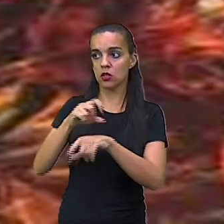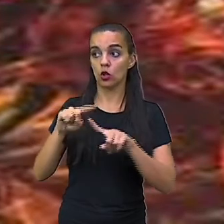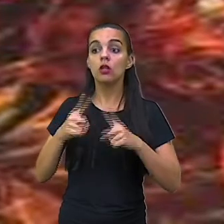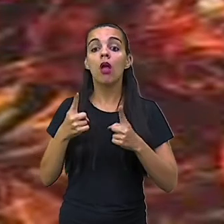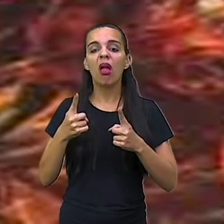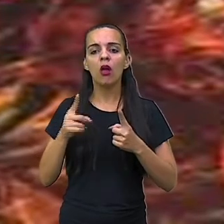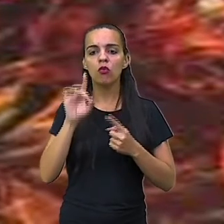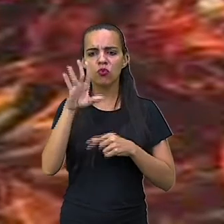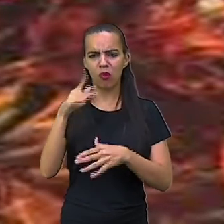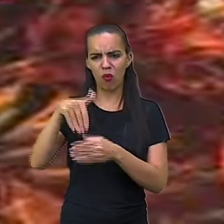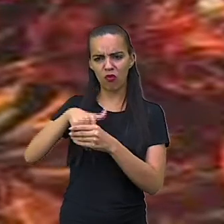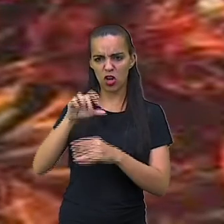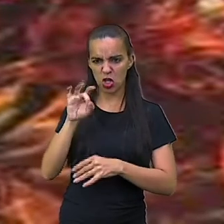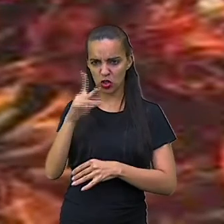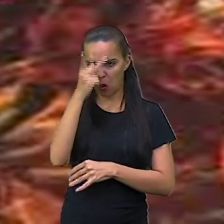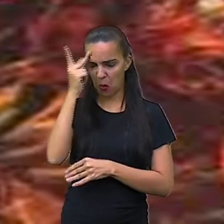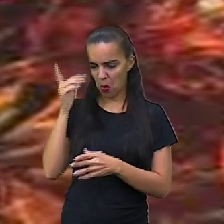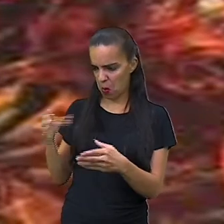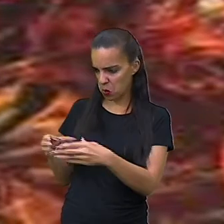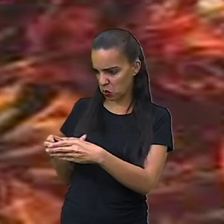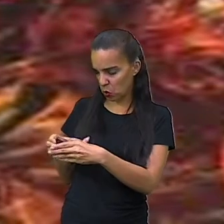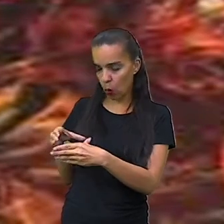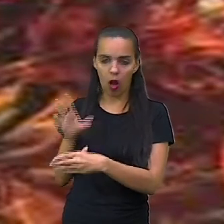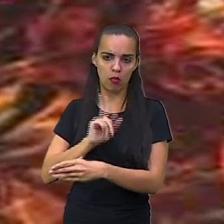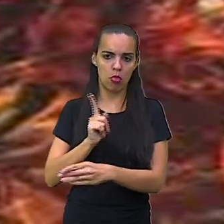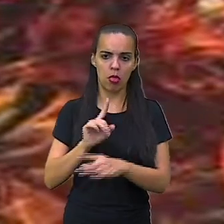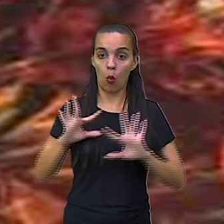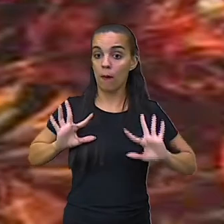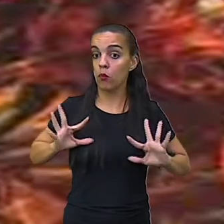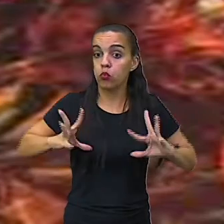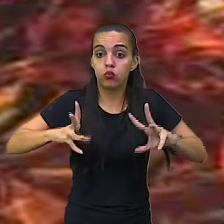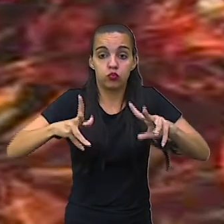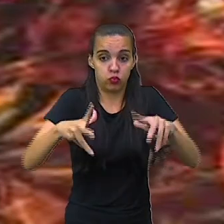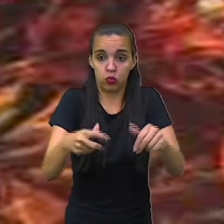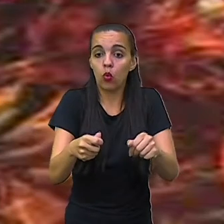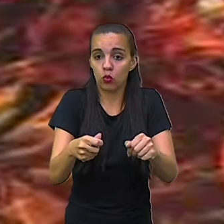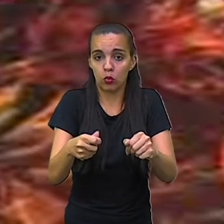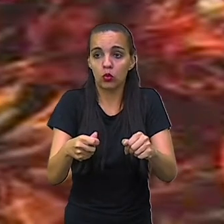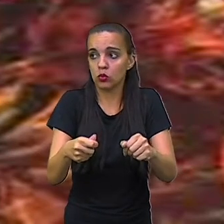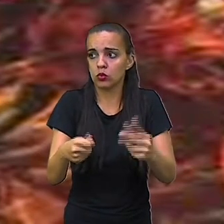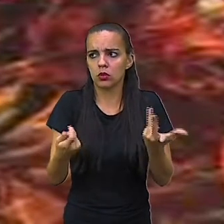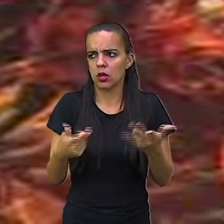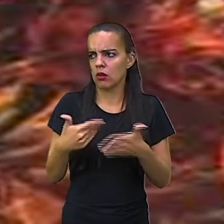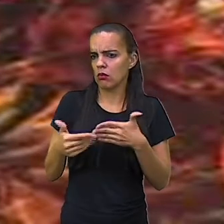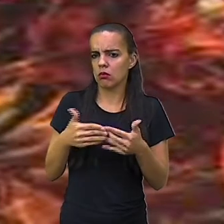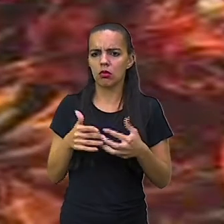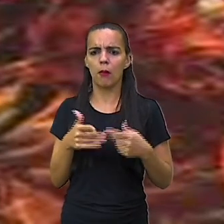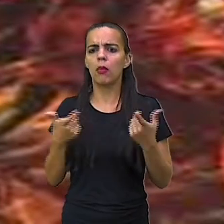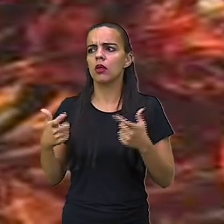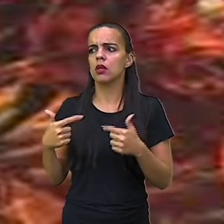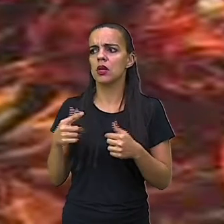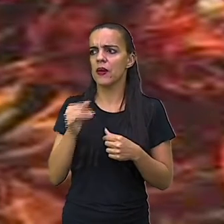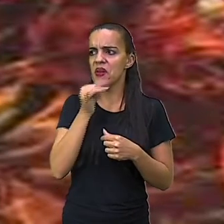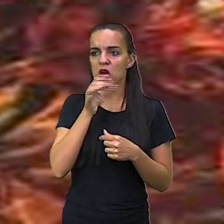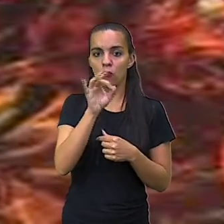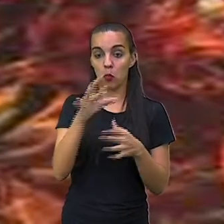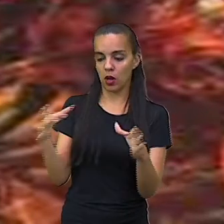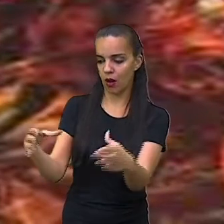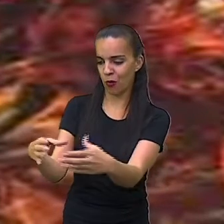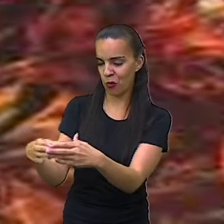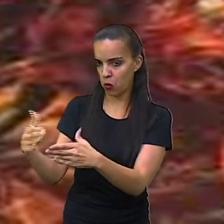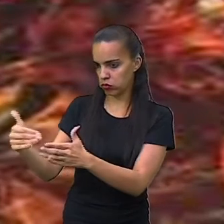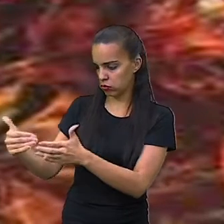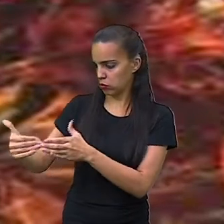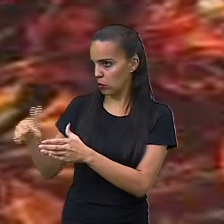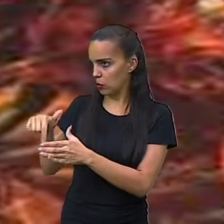para todos. Então, a minha política, ela tem que ser para todos. Porque senão, eu vou pegar aquele grupo